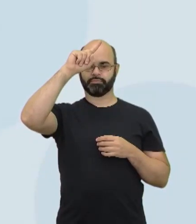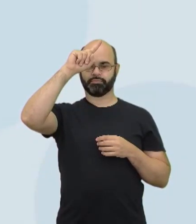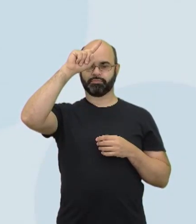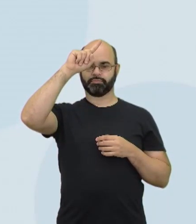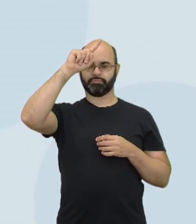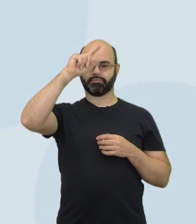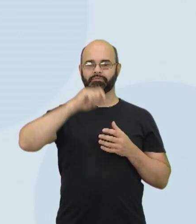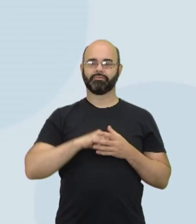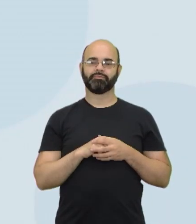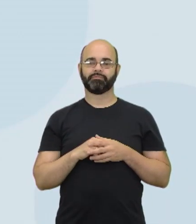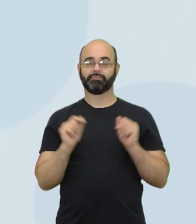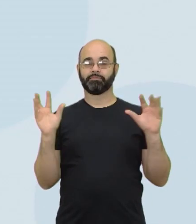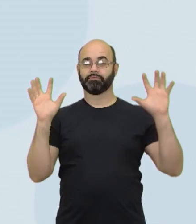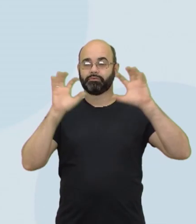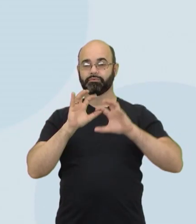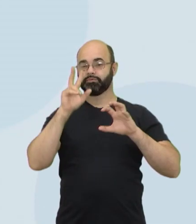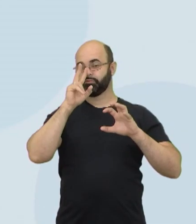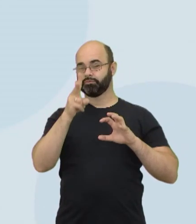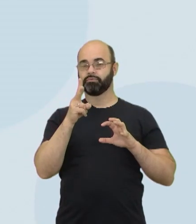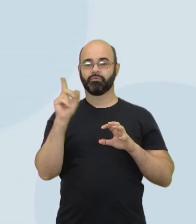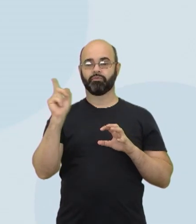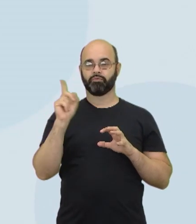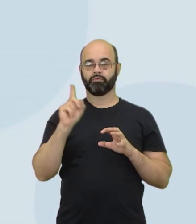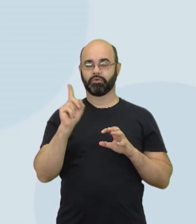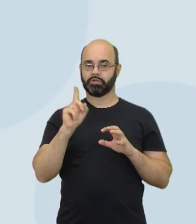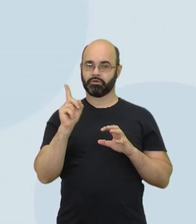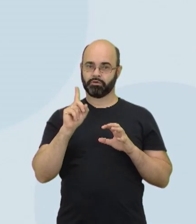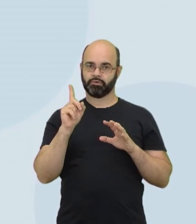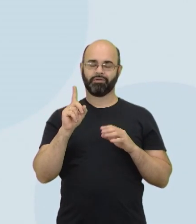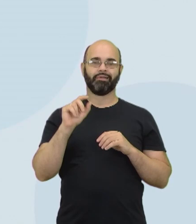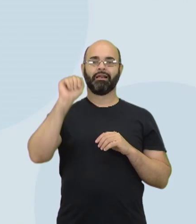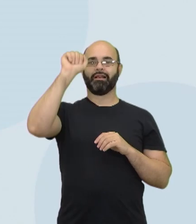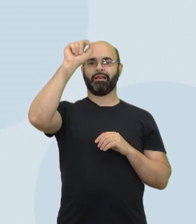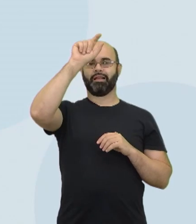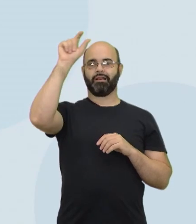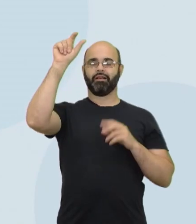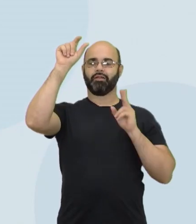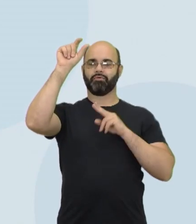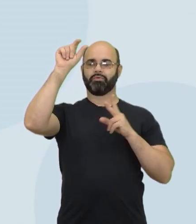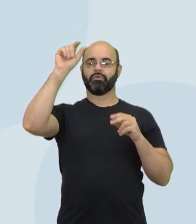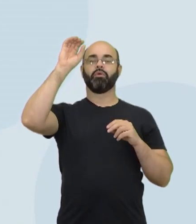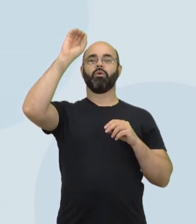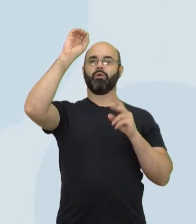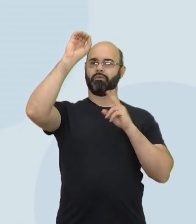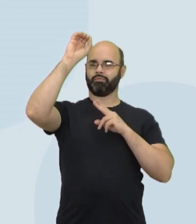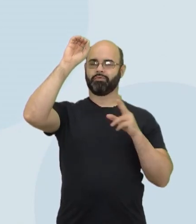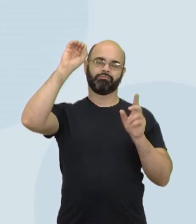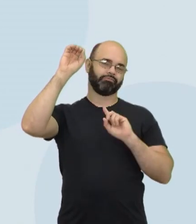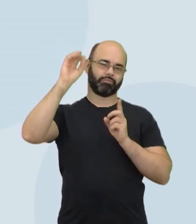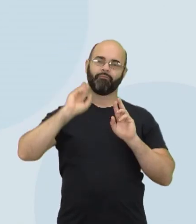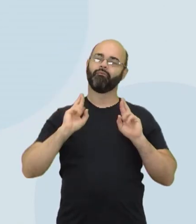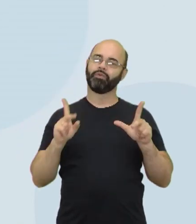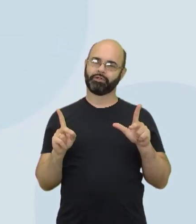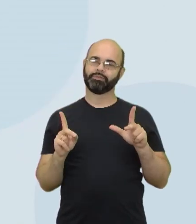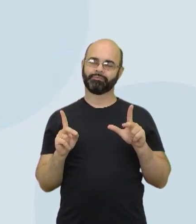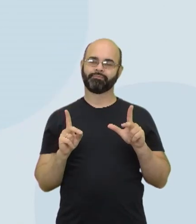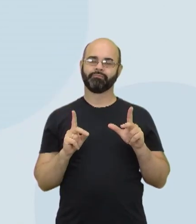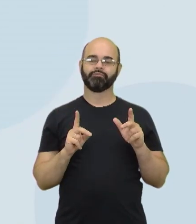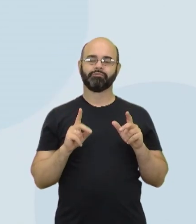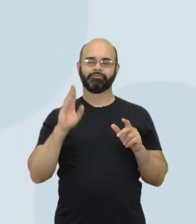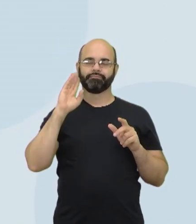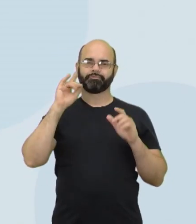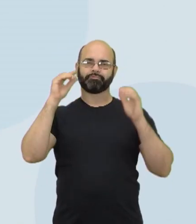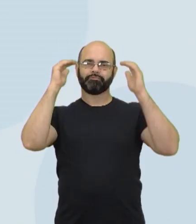vê tão escuro, né, como na parte A e principalmente na parte O. Também tem um clareamento, também principalmente por